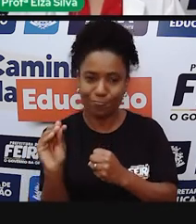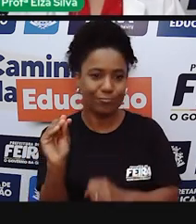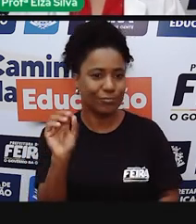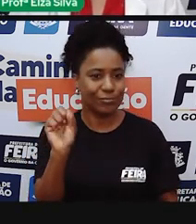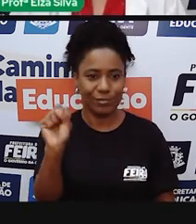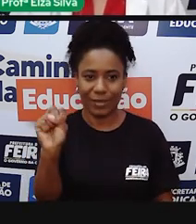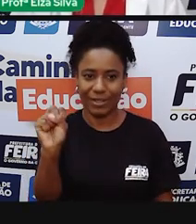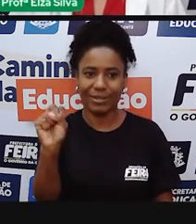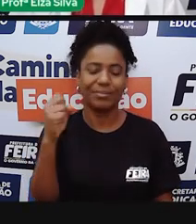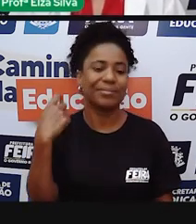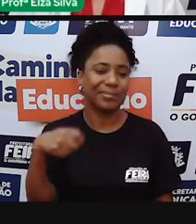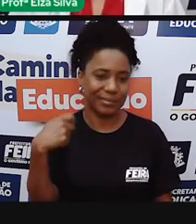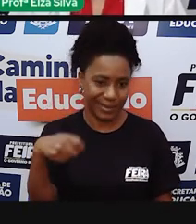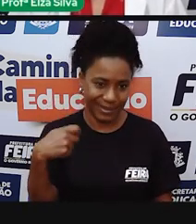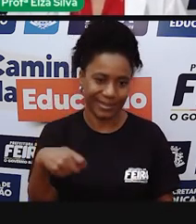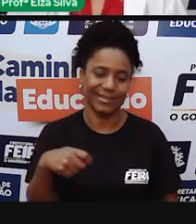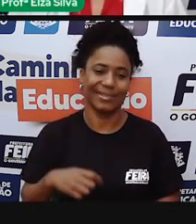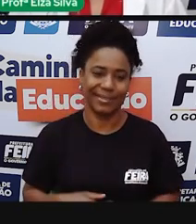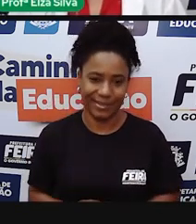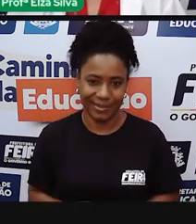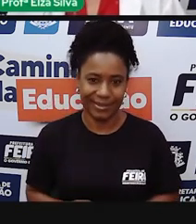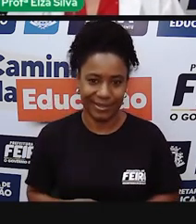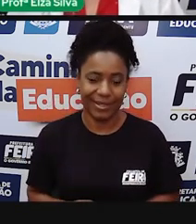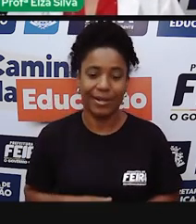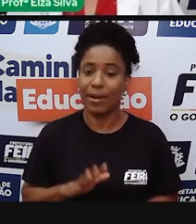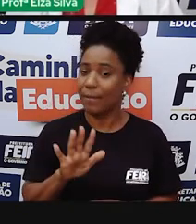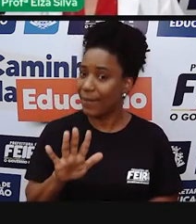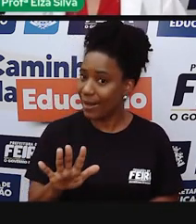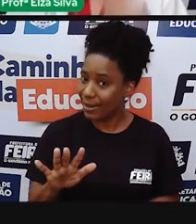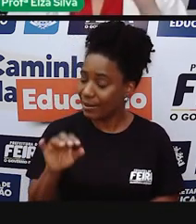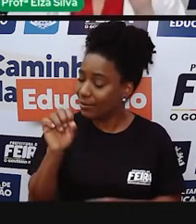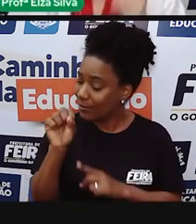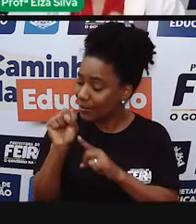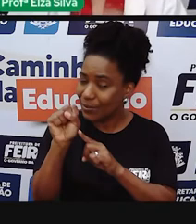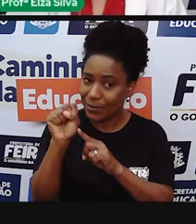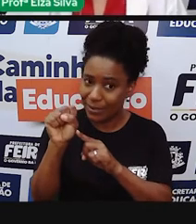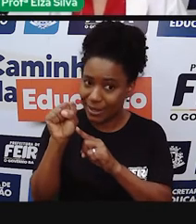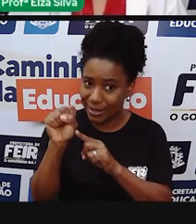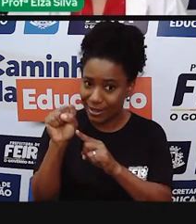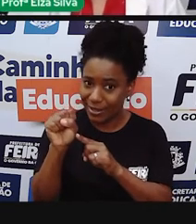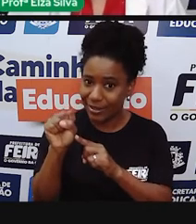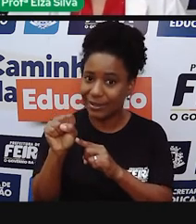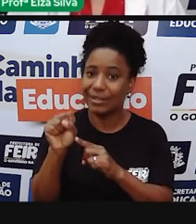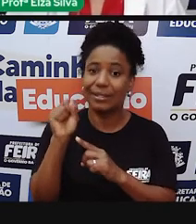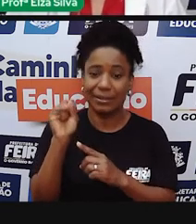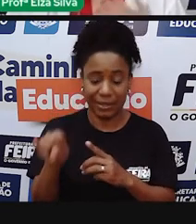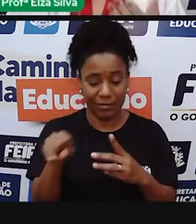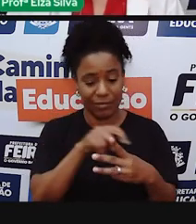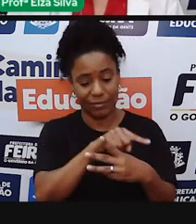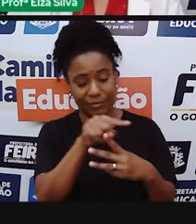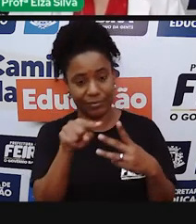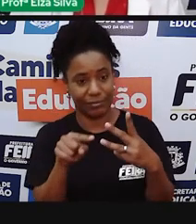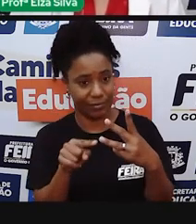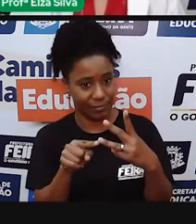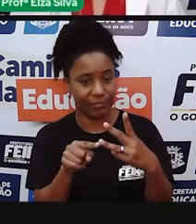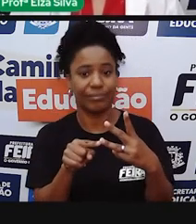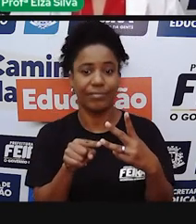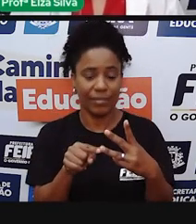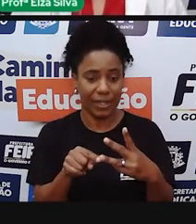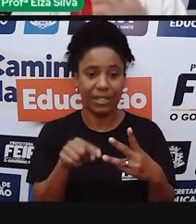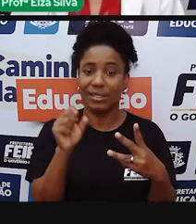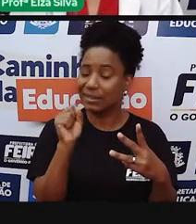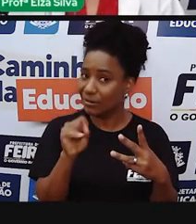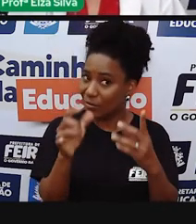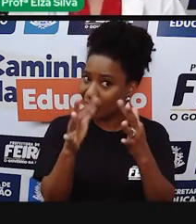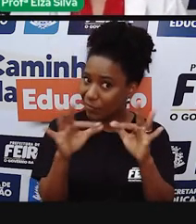o S no final do verbo. Mas só acrescentamos o S nessas situações, nas frases